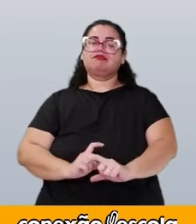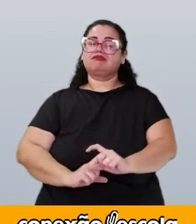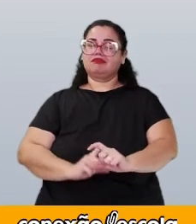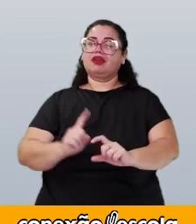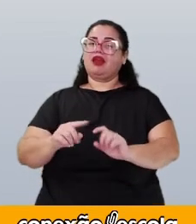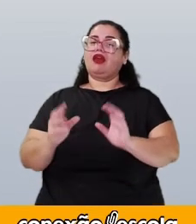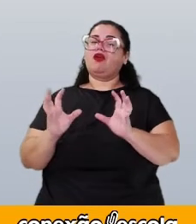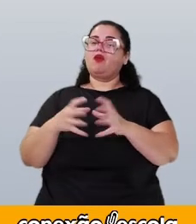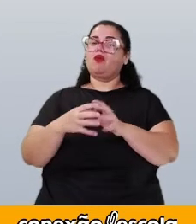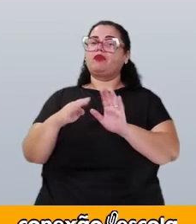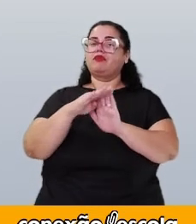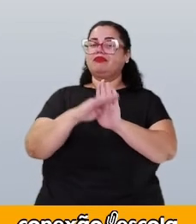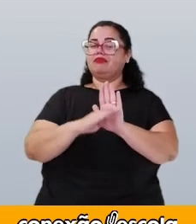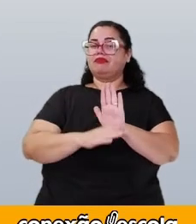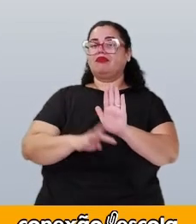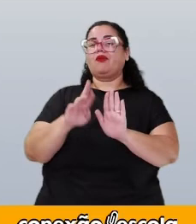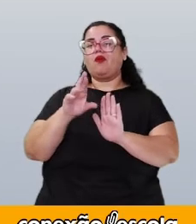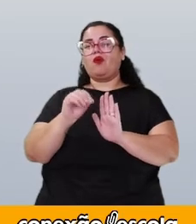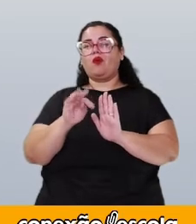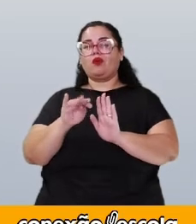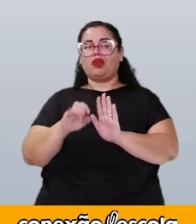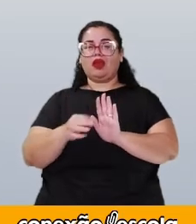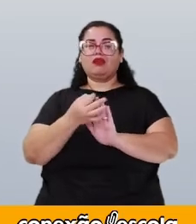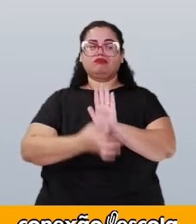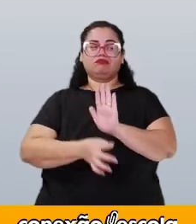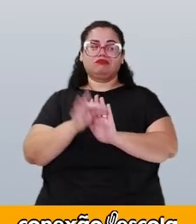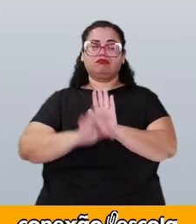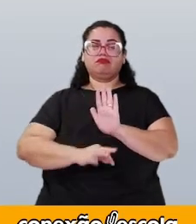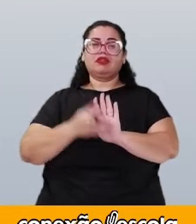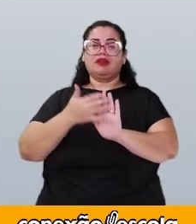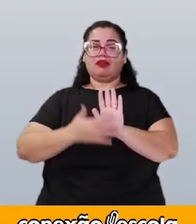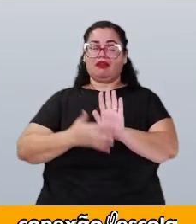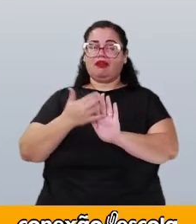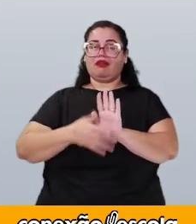de um roteiro de uma peça teatral.